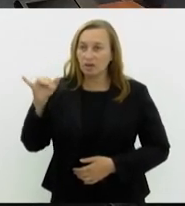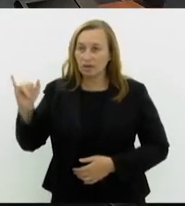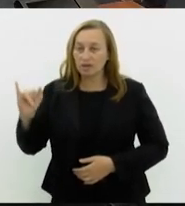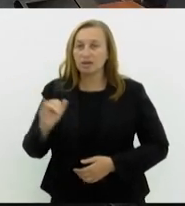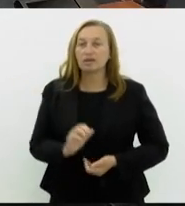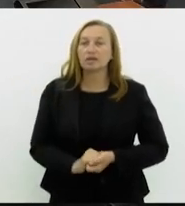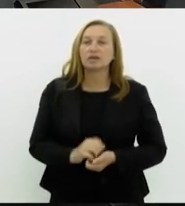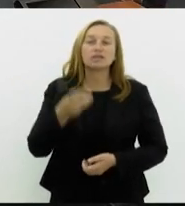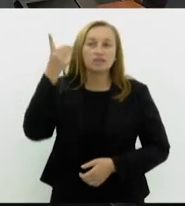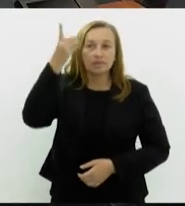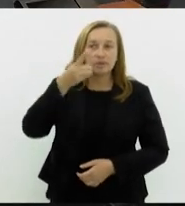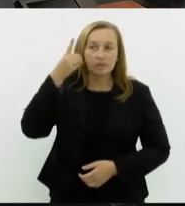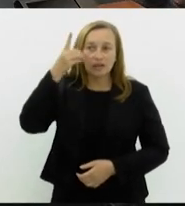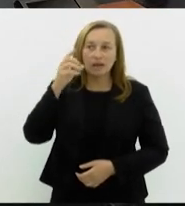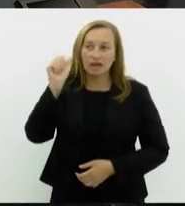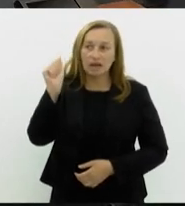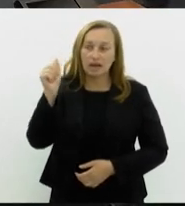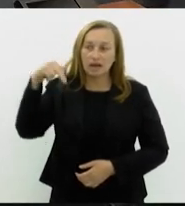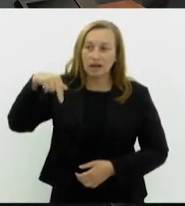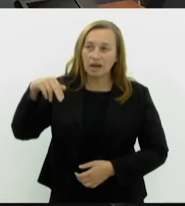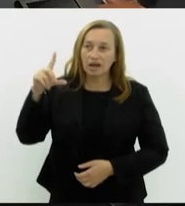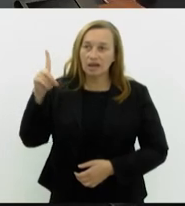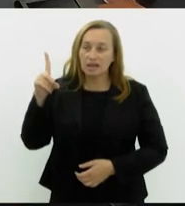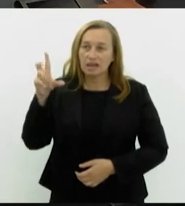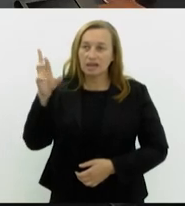Deputado Andrezinho Siciliano.